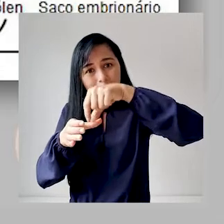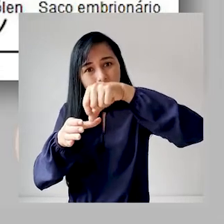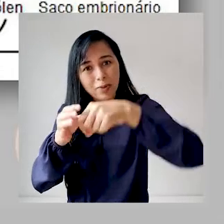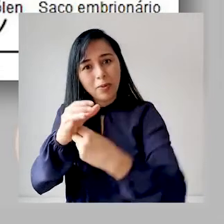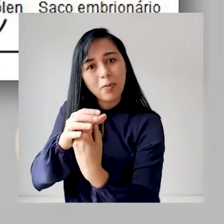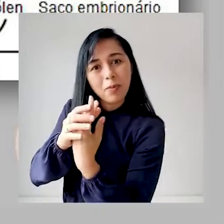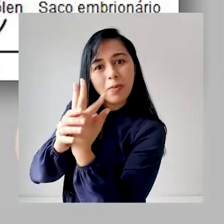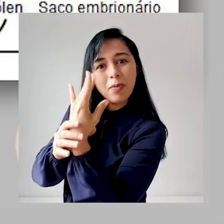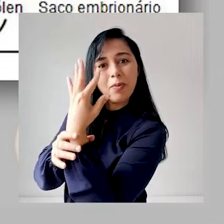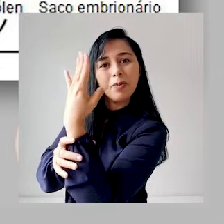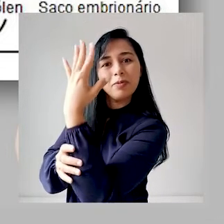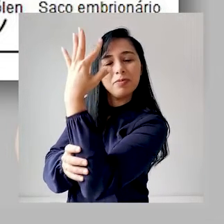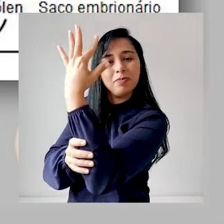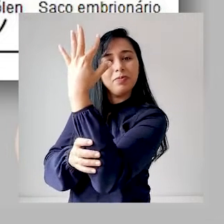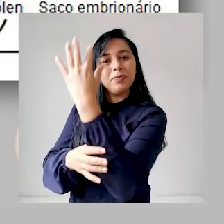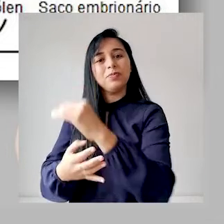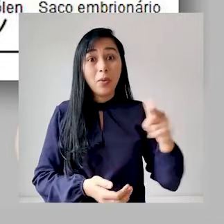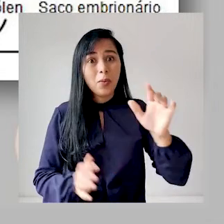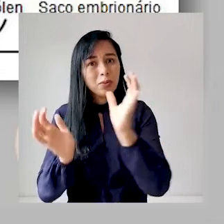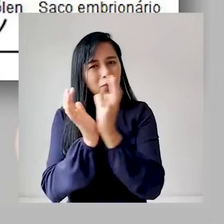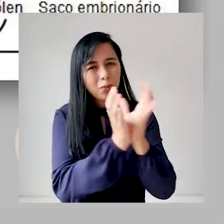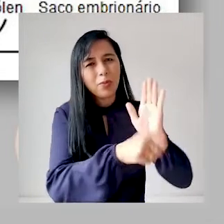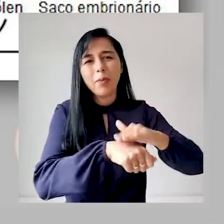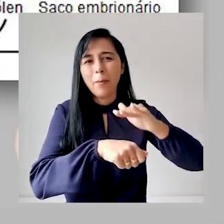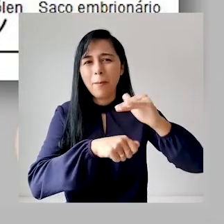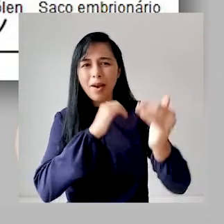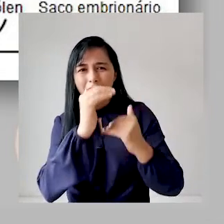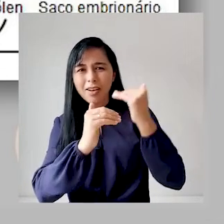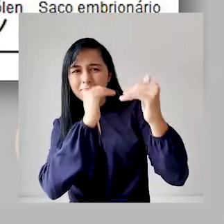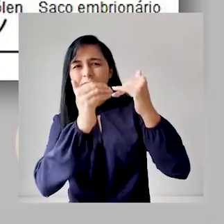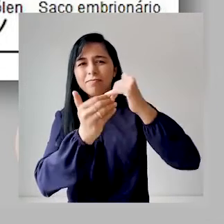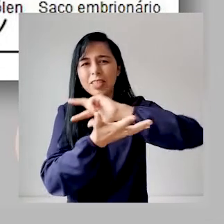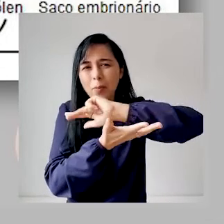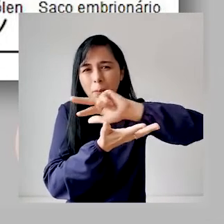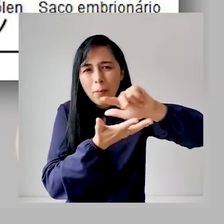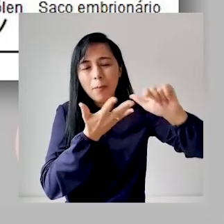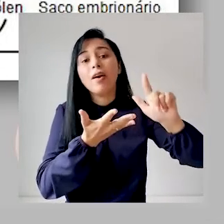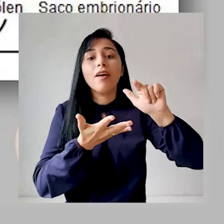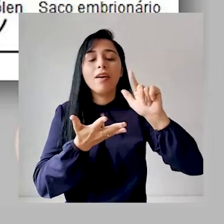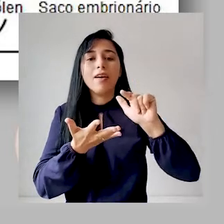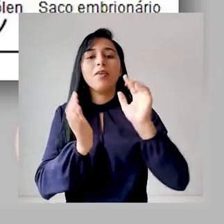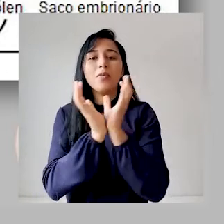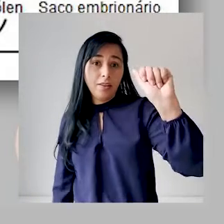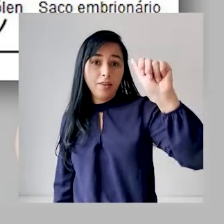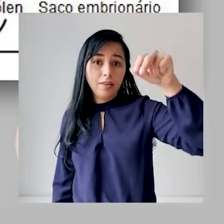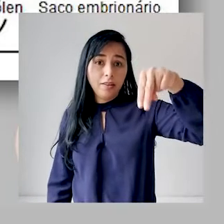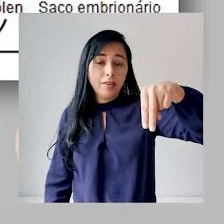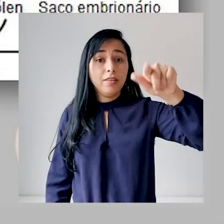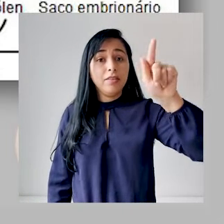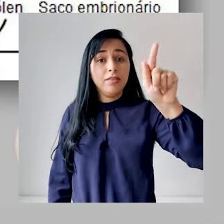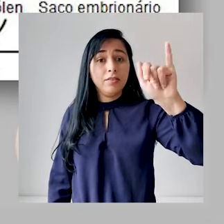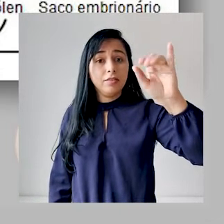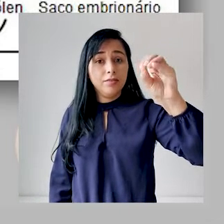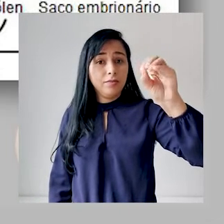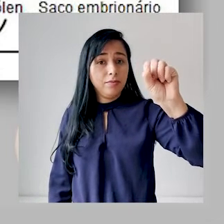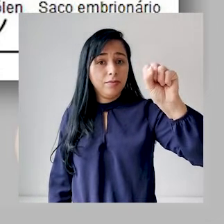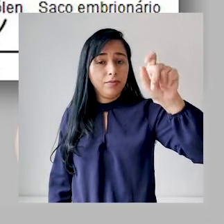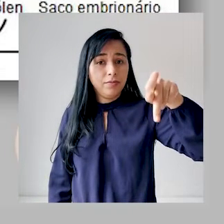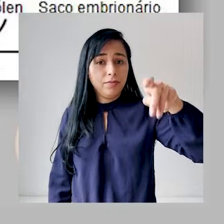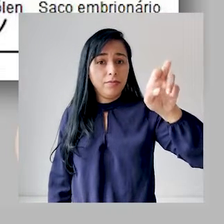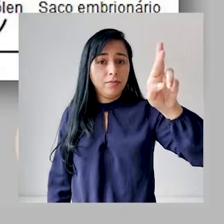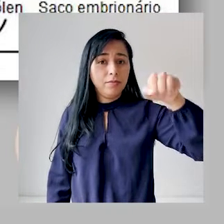mais diversificado das plantas é o grupo das angiospermas. Essas plantas